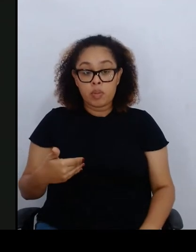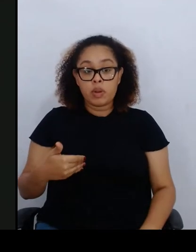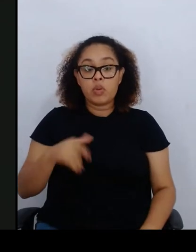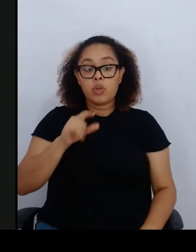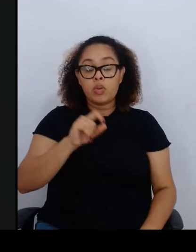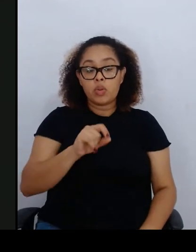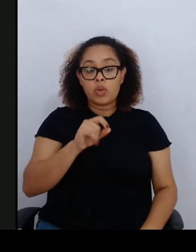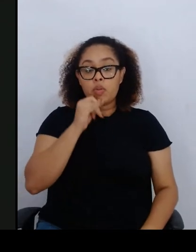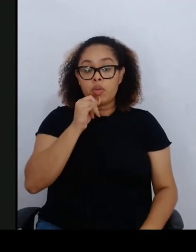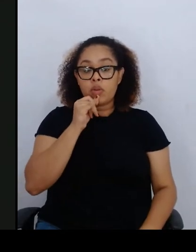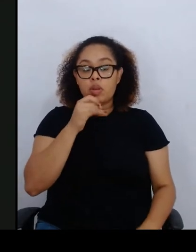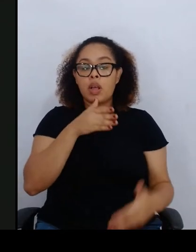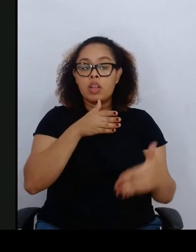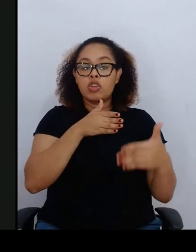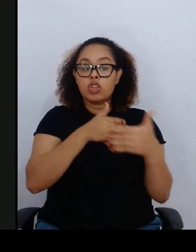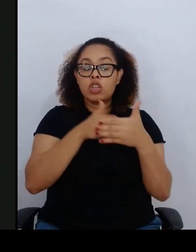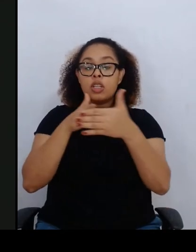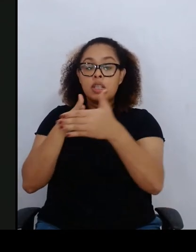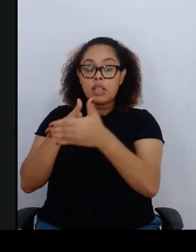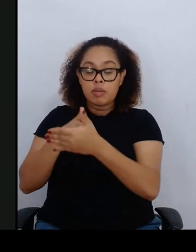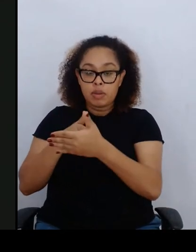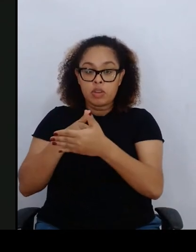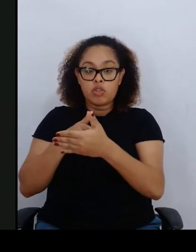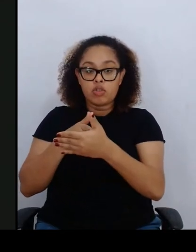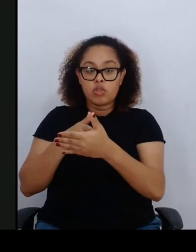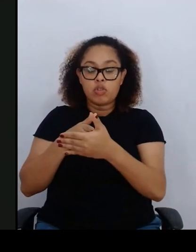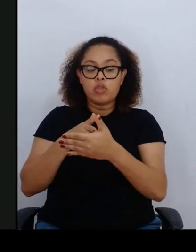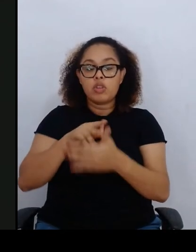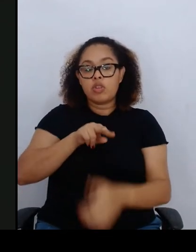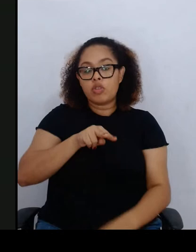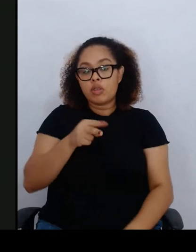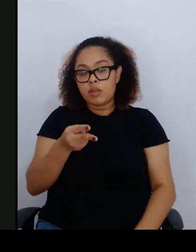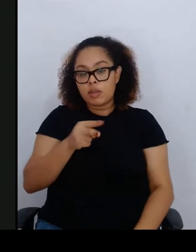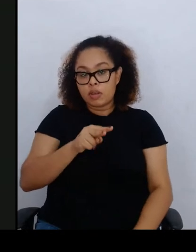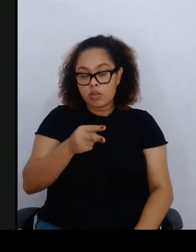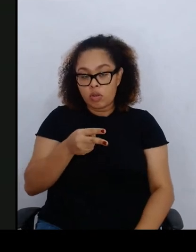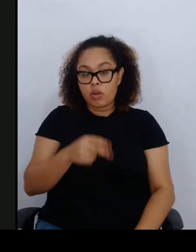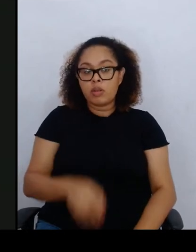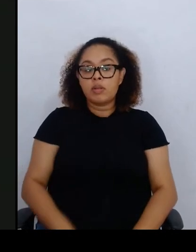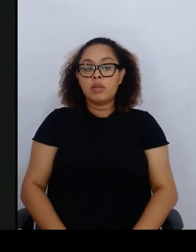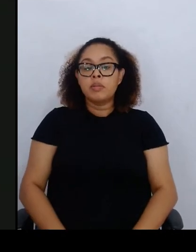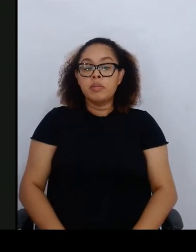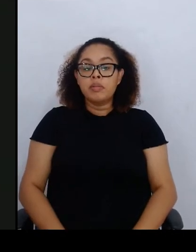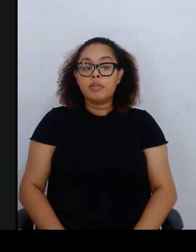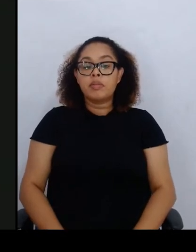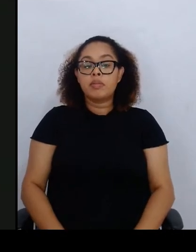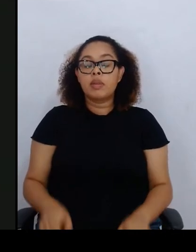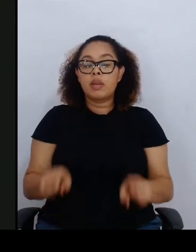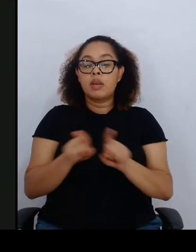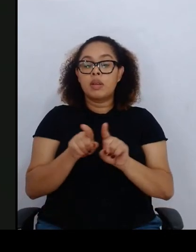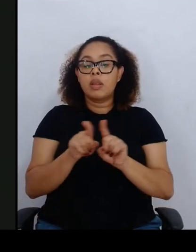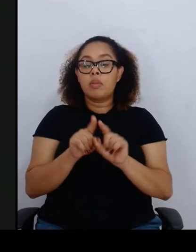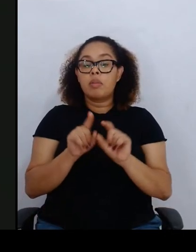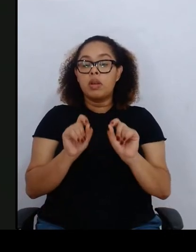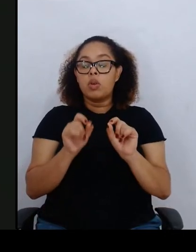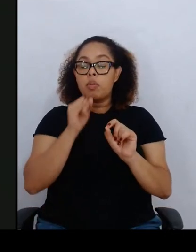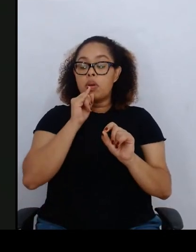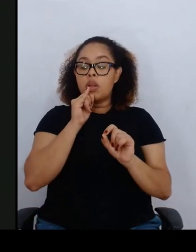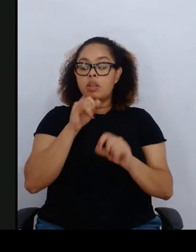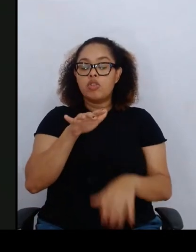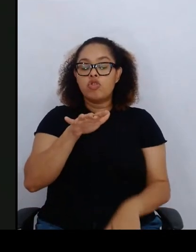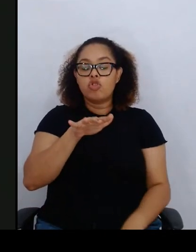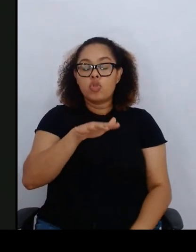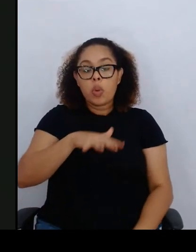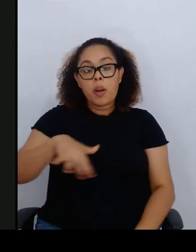de limite um espaço ambíguo e transitório o movimento do homem é possível Evocação de um ambiente externo